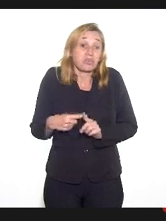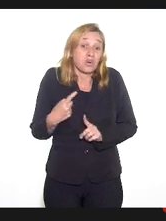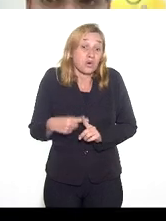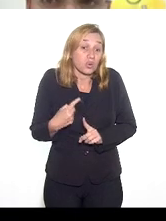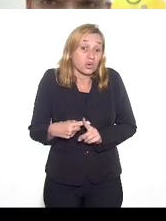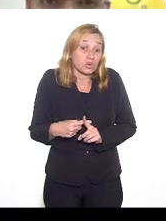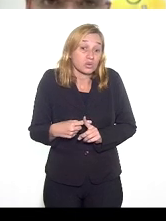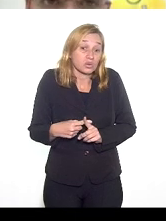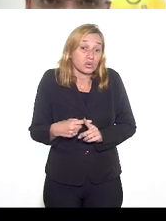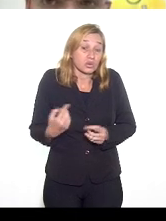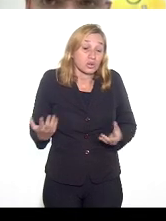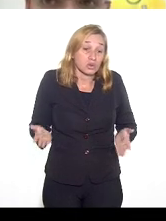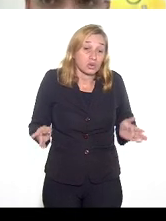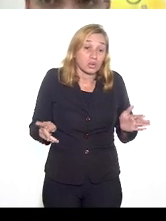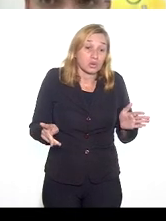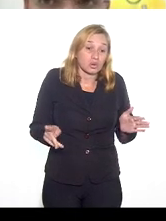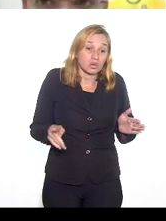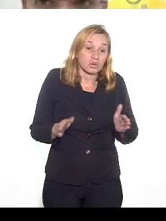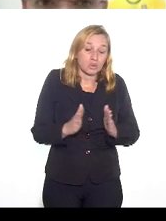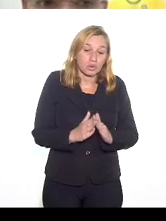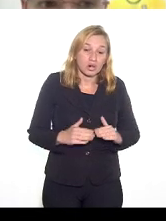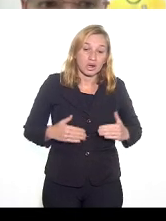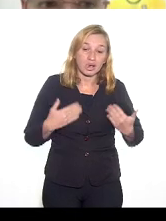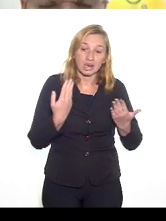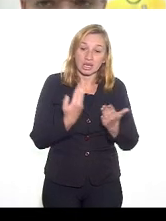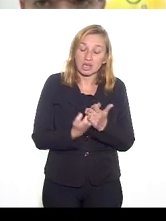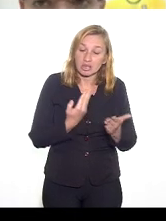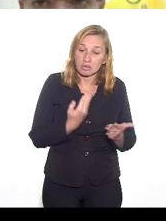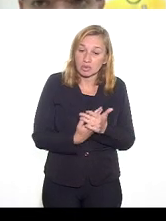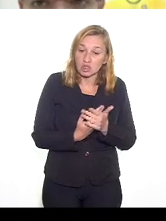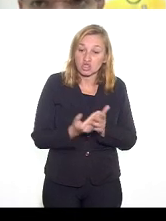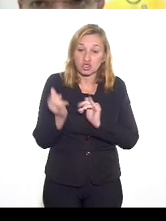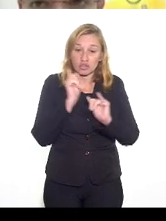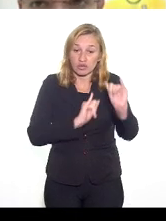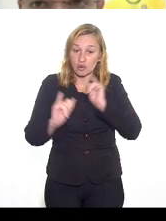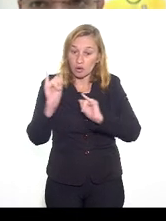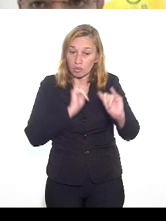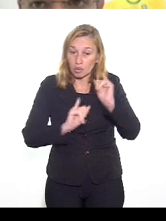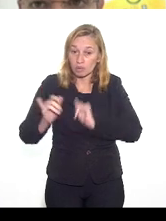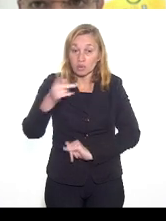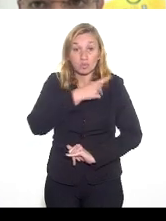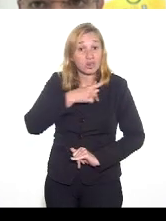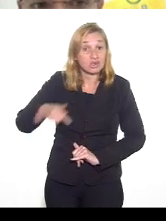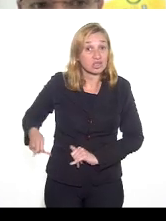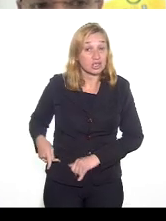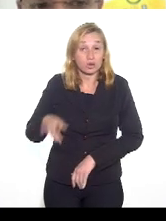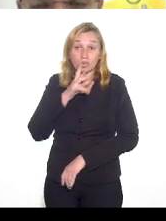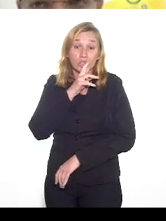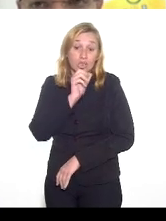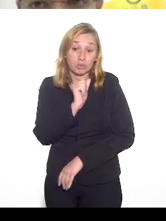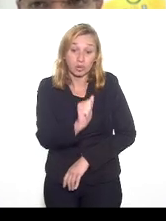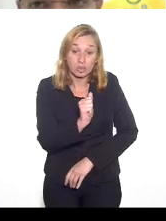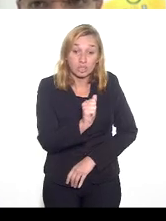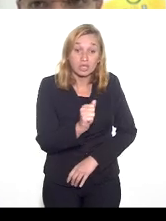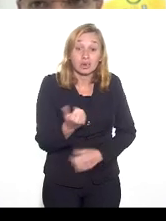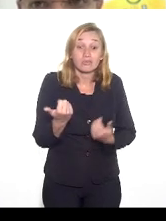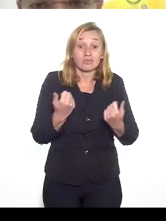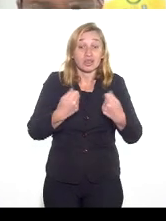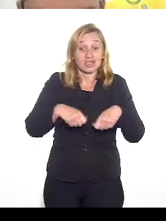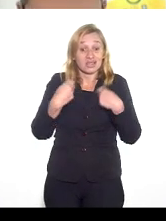o requerimento de informação feito pelo presidente Rodrigo Amorim teria que ter